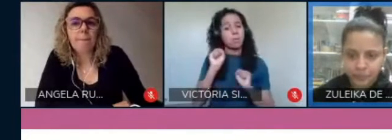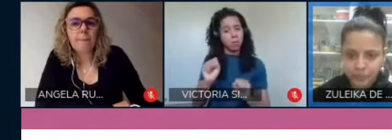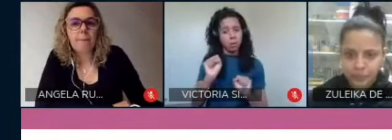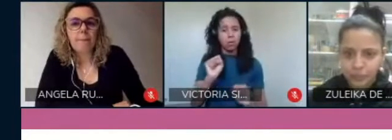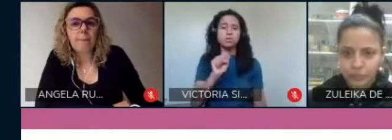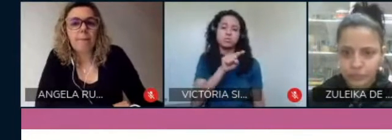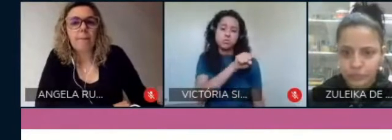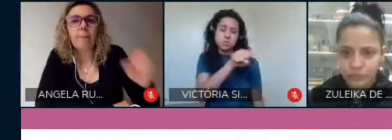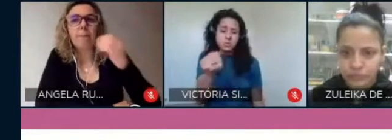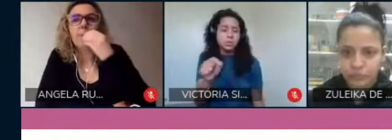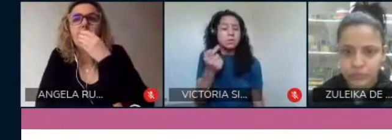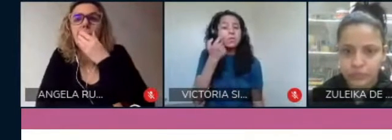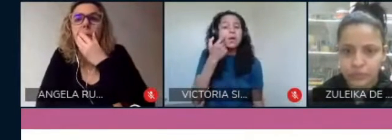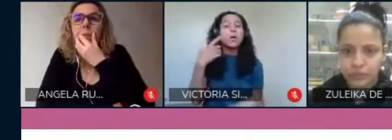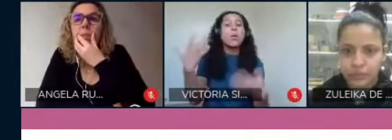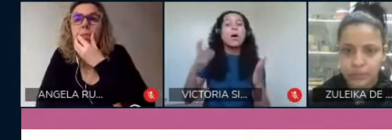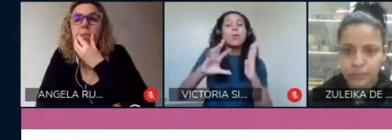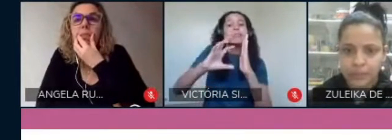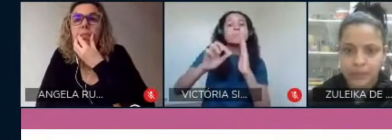tá?